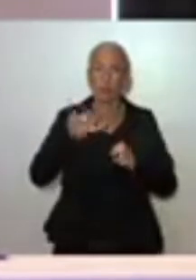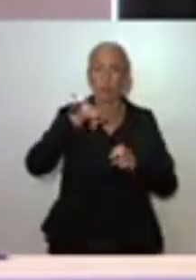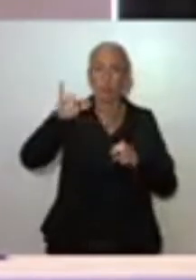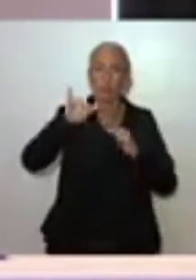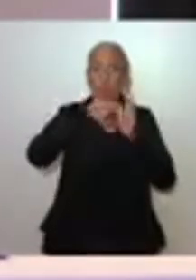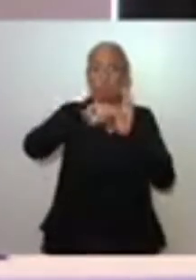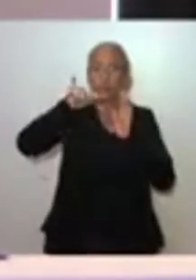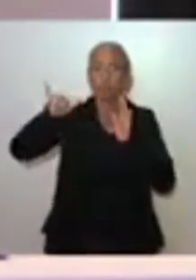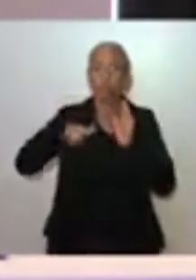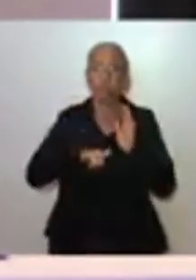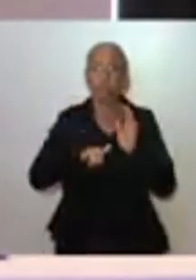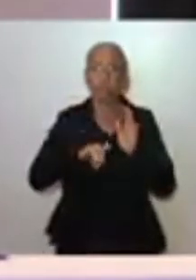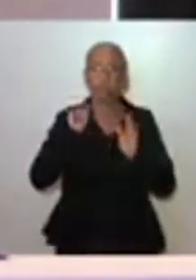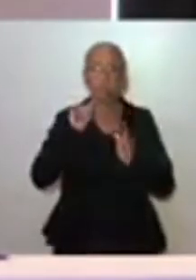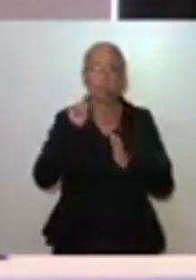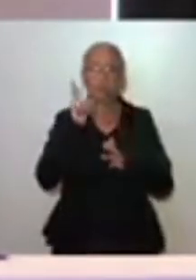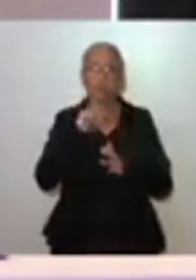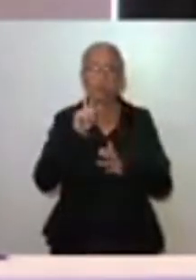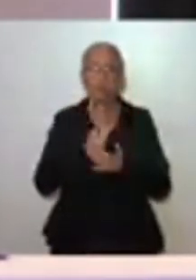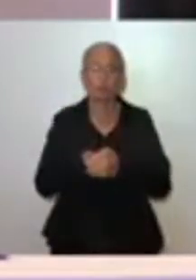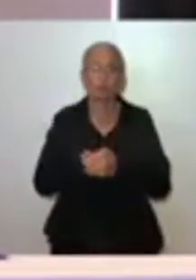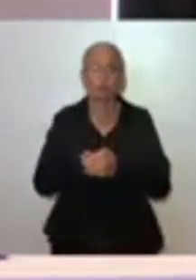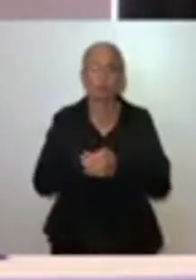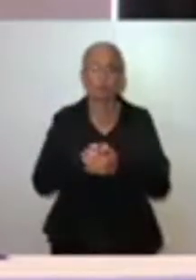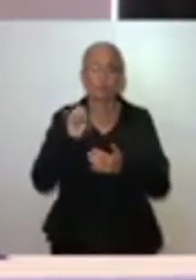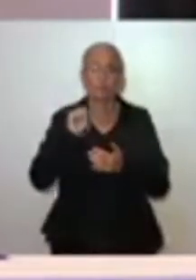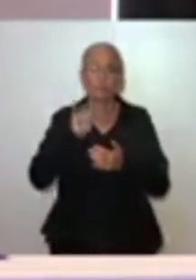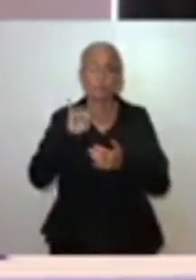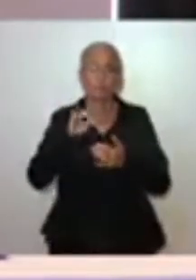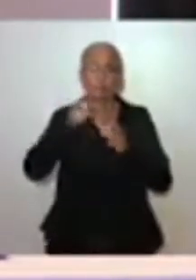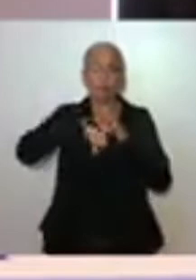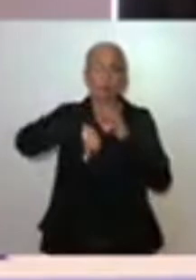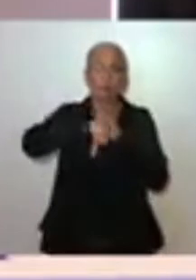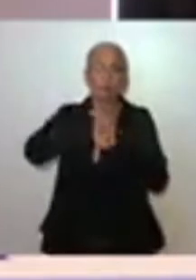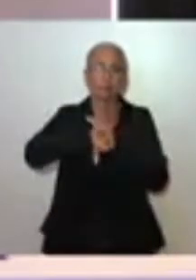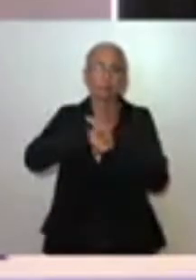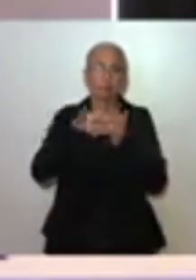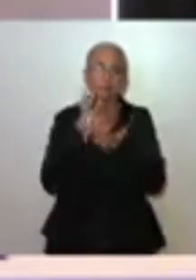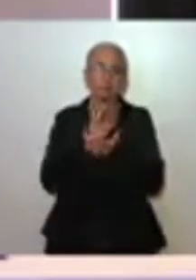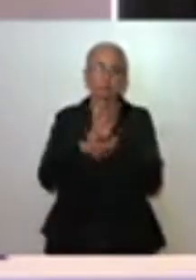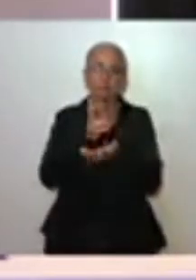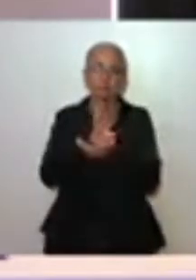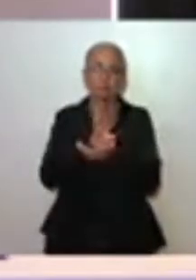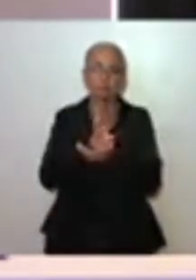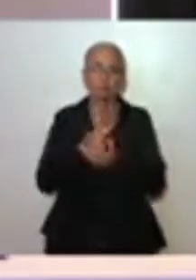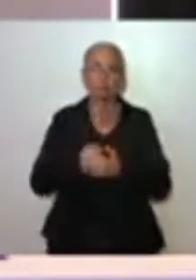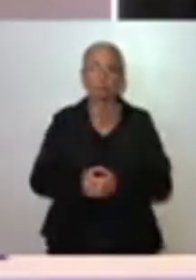os que fizerem isso e vai se vai ser o resíduo da criminalidade que é inevitável